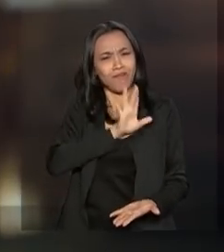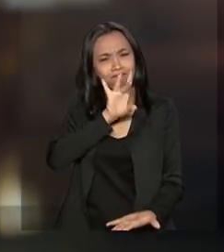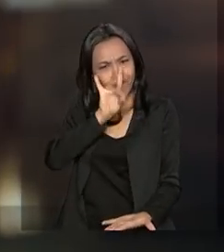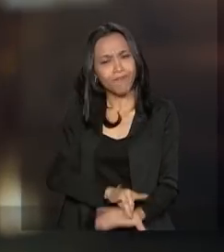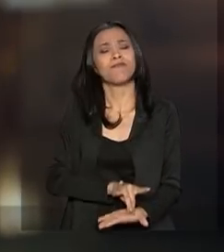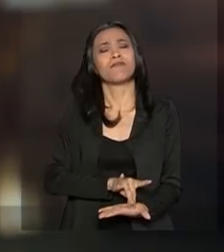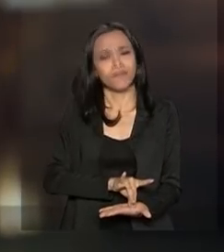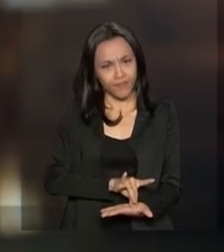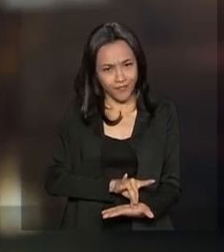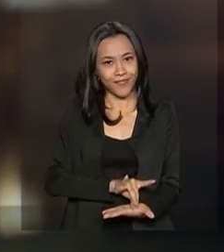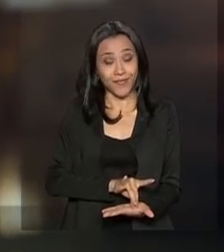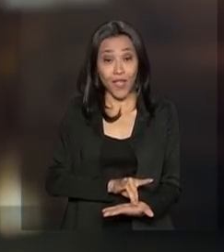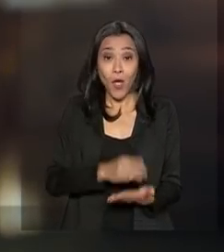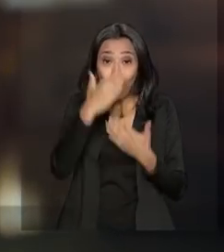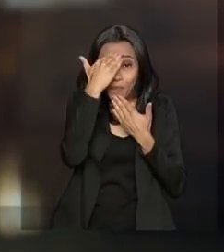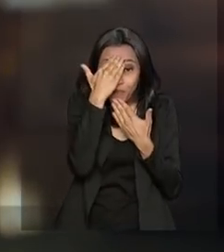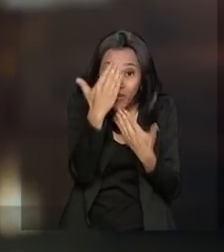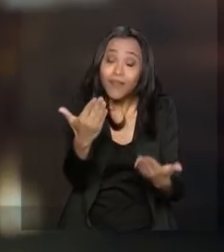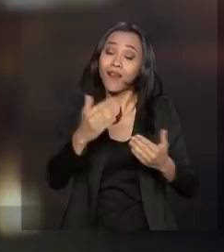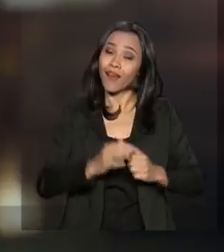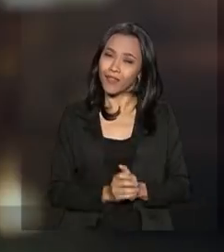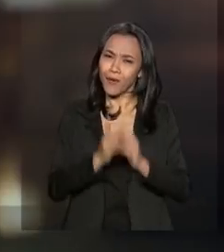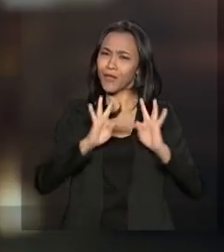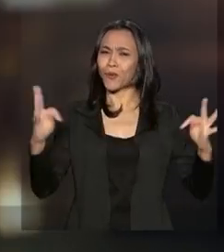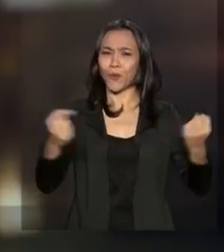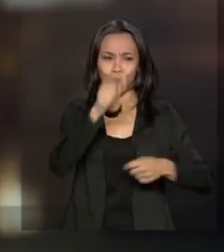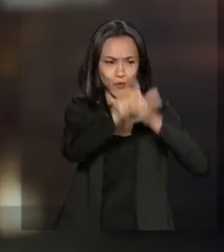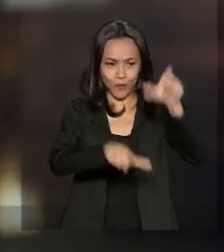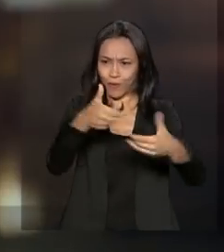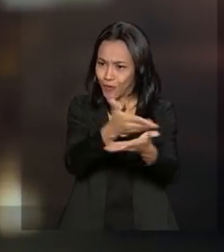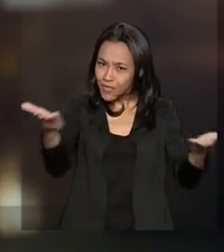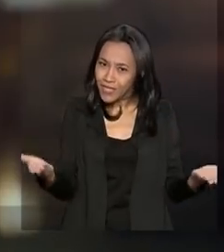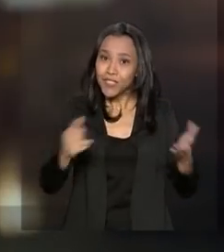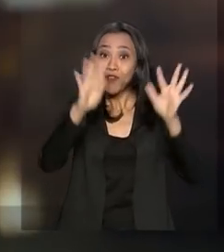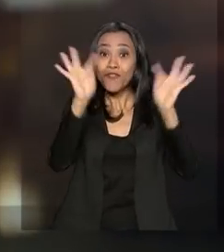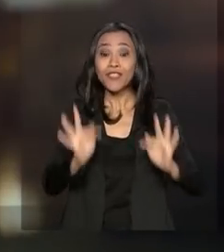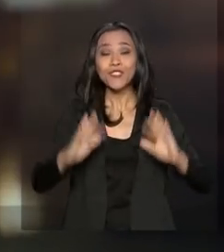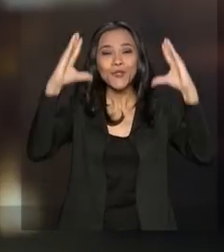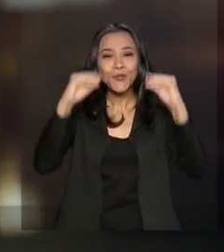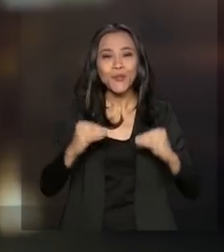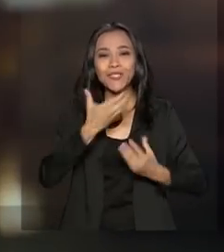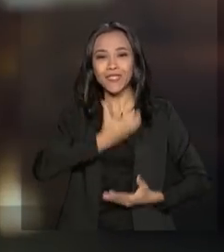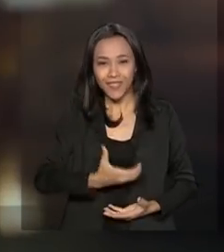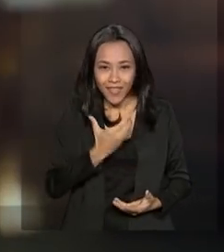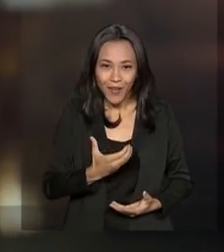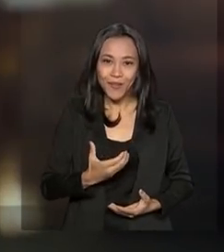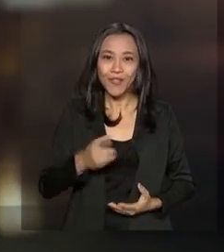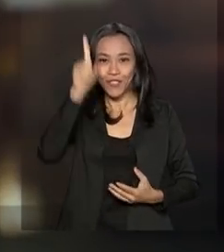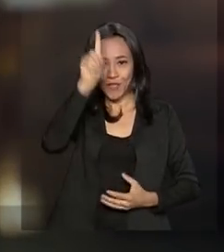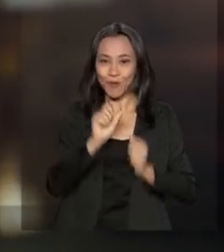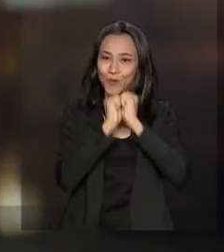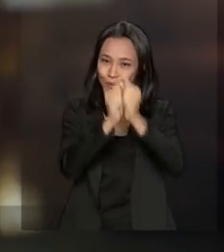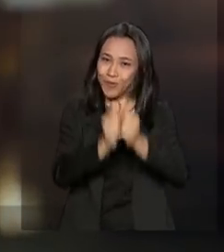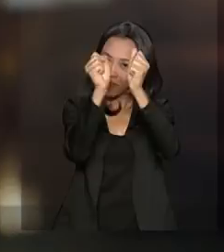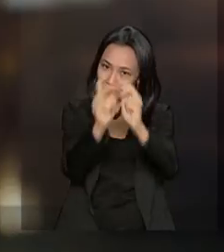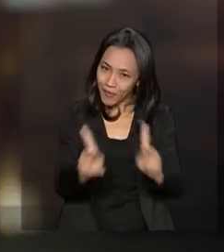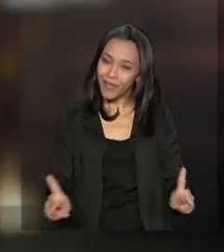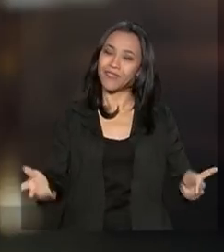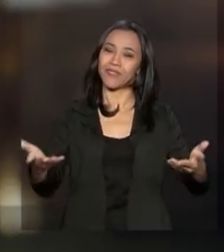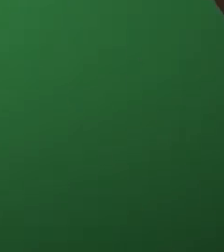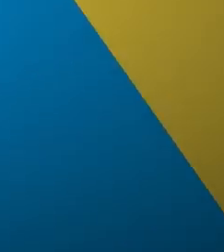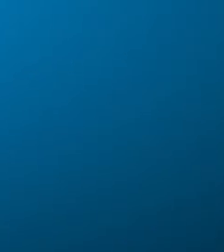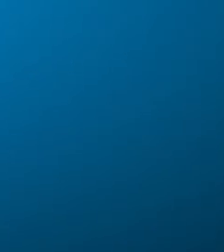De coração mesmo, o meu muito obrigado a todos vocês e uma feliz noite de Natal. Fiquem com Deus, fiquem